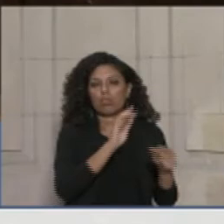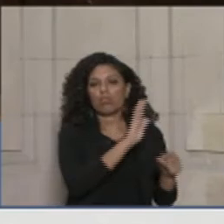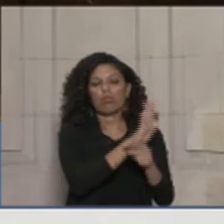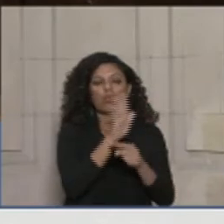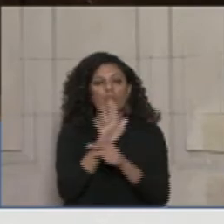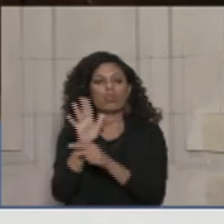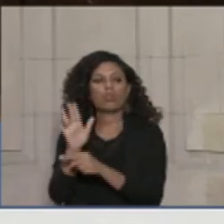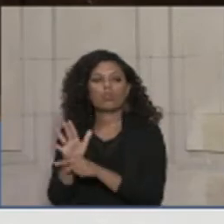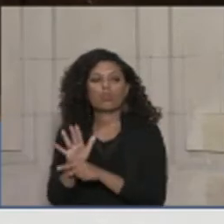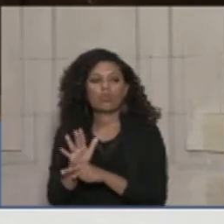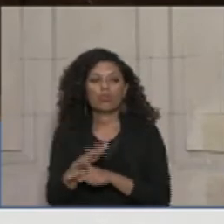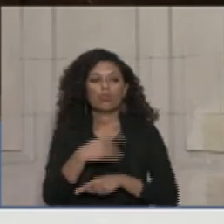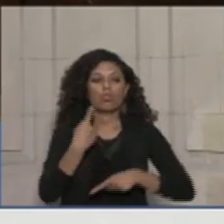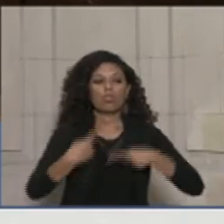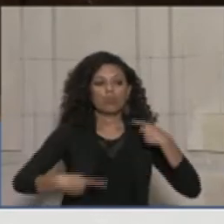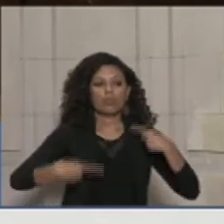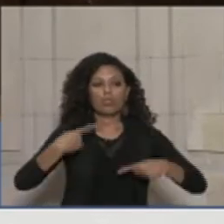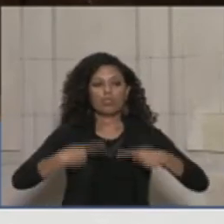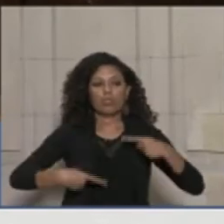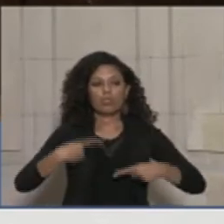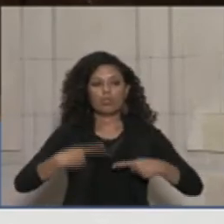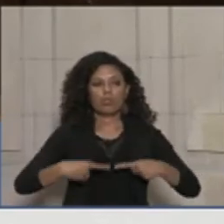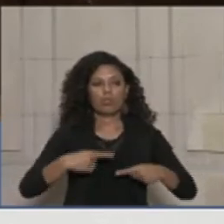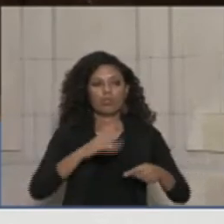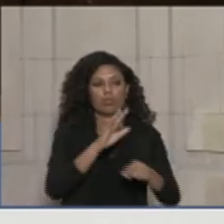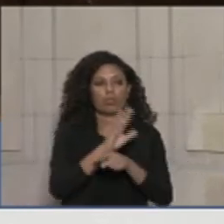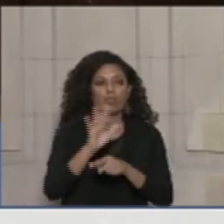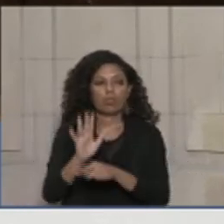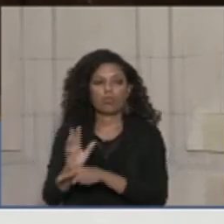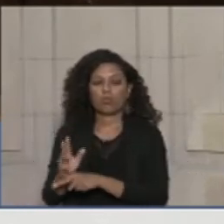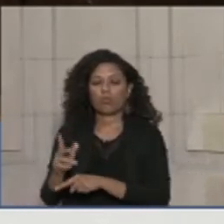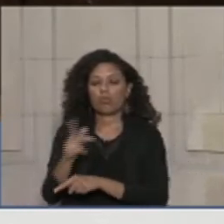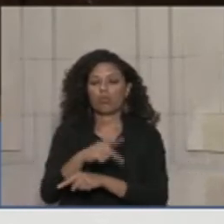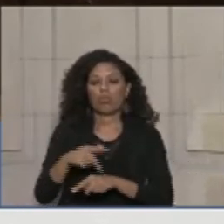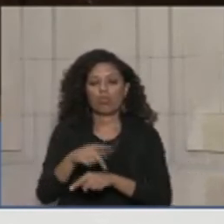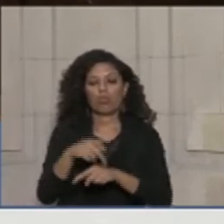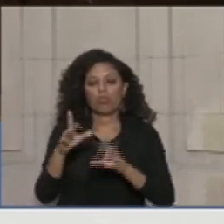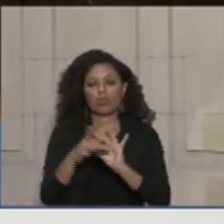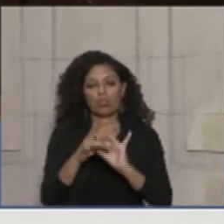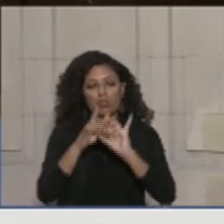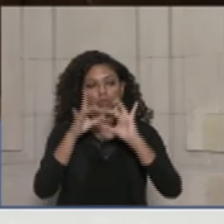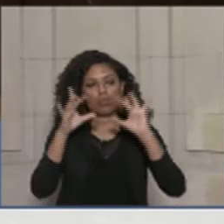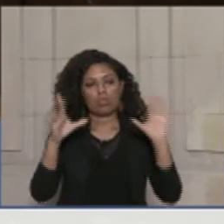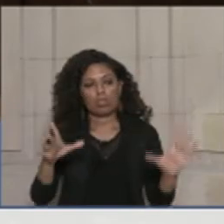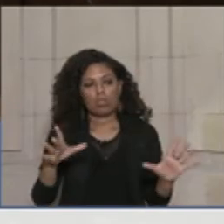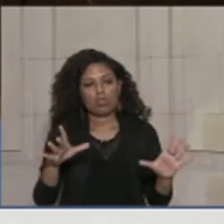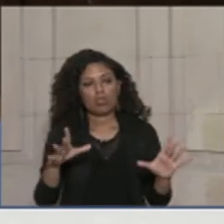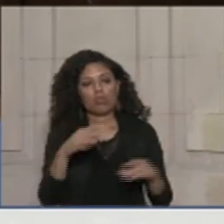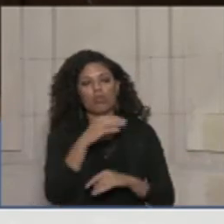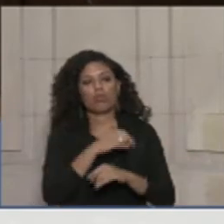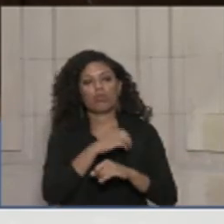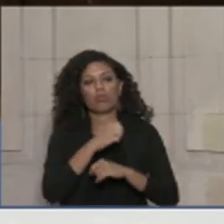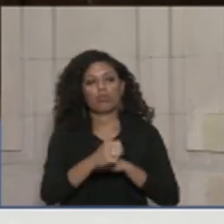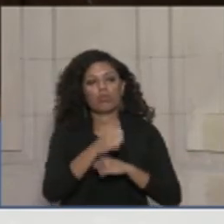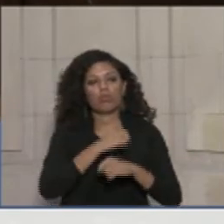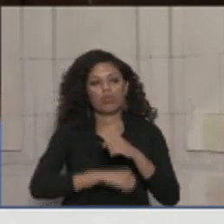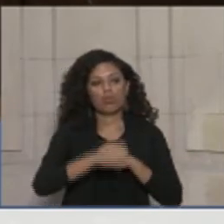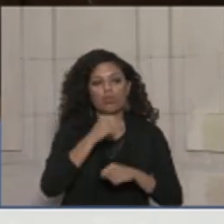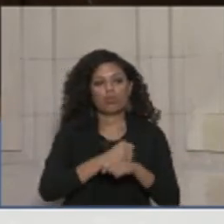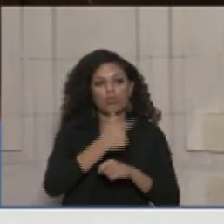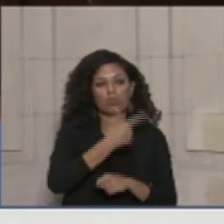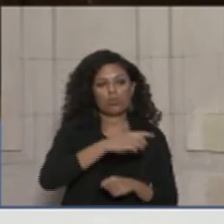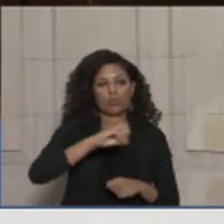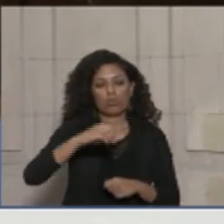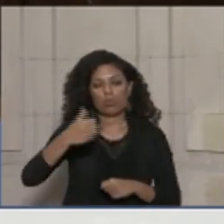contribuição para a política, para a democracia e para o Brasil, sobretudo no ano de 2018,